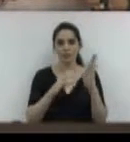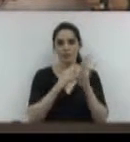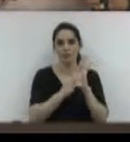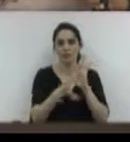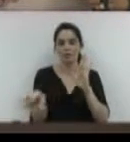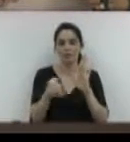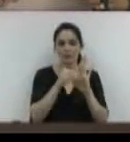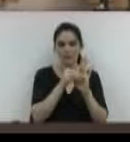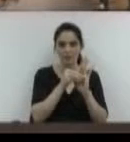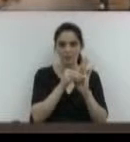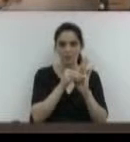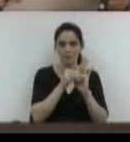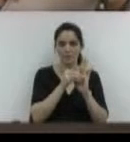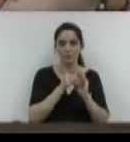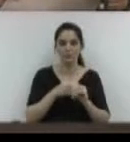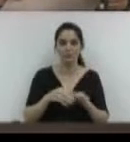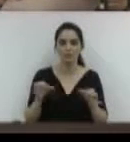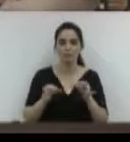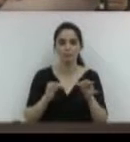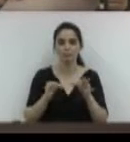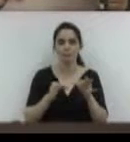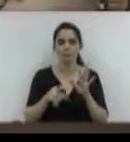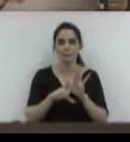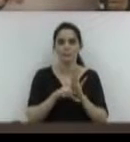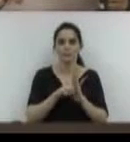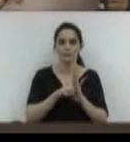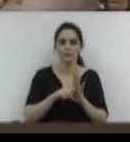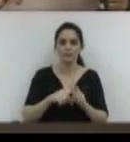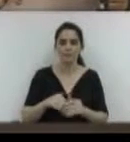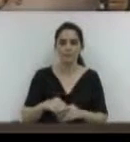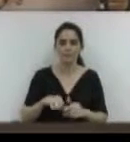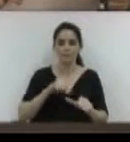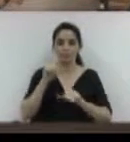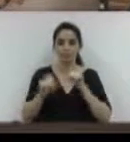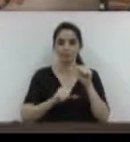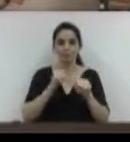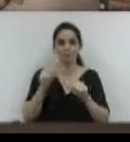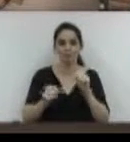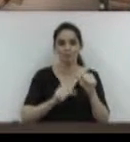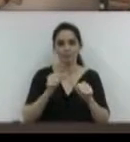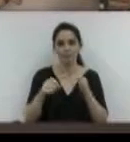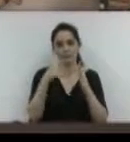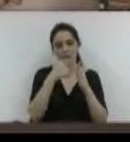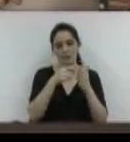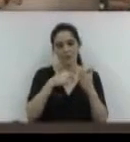ao projeto de lei 182/2015. Modifica a redação do parágrafo